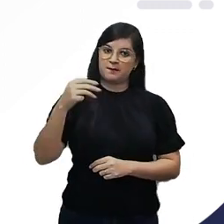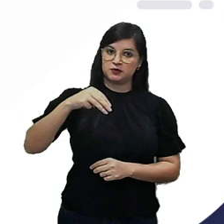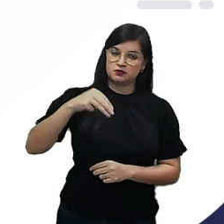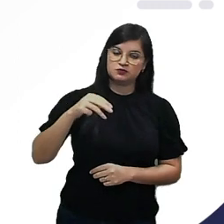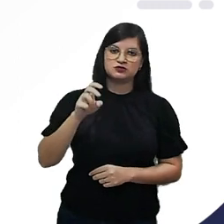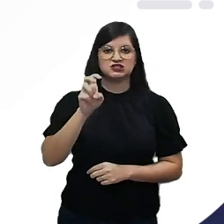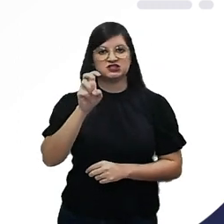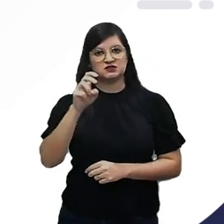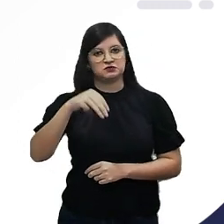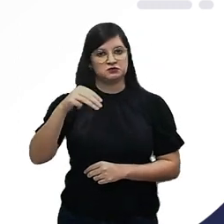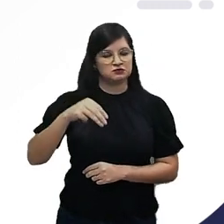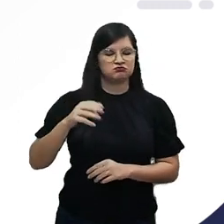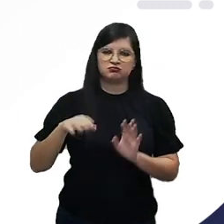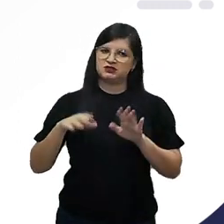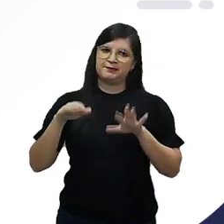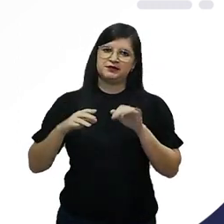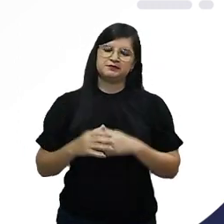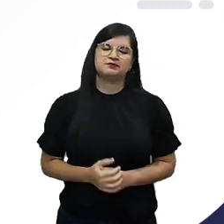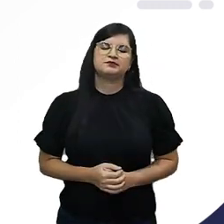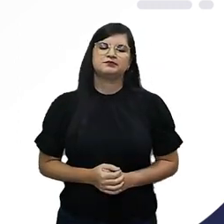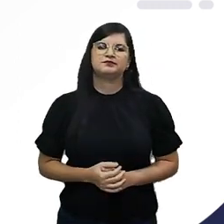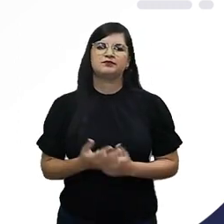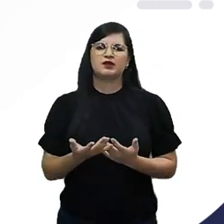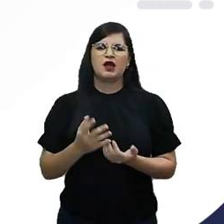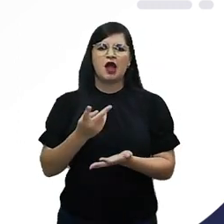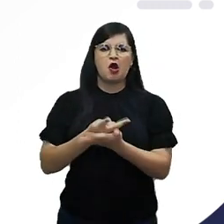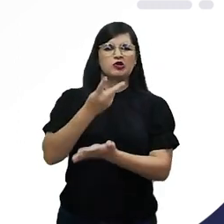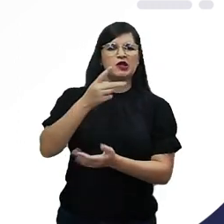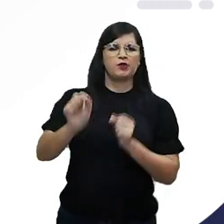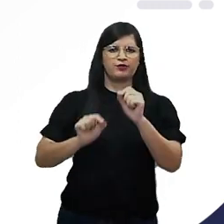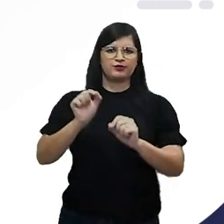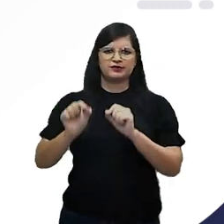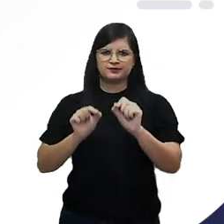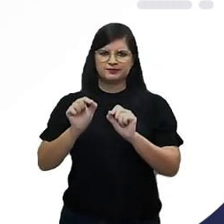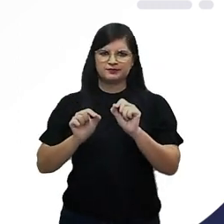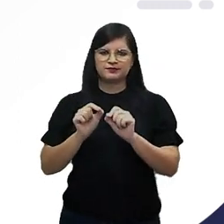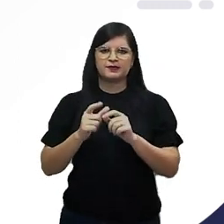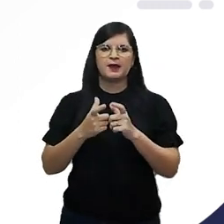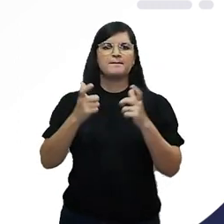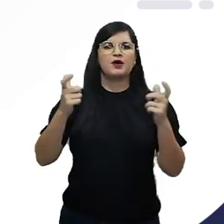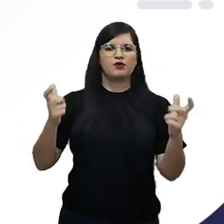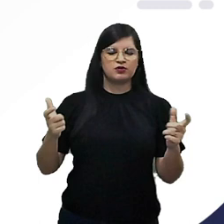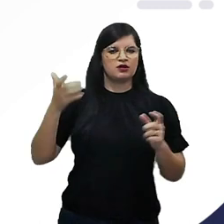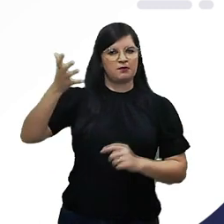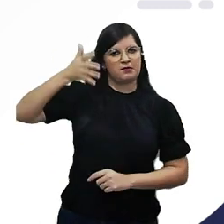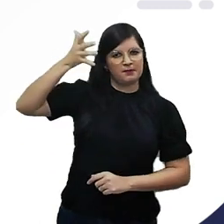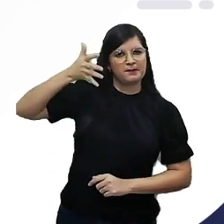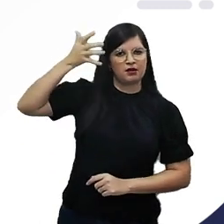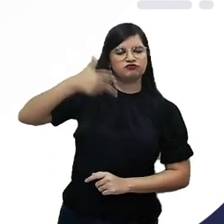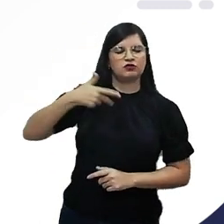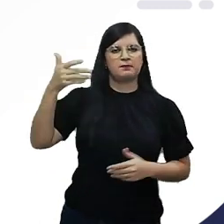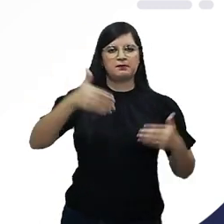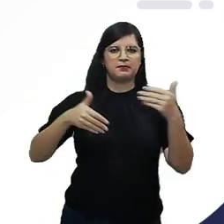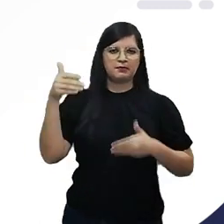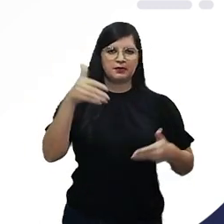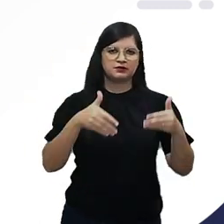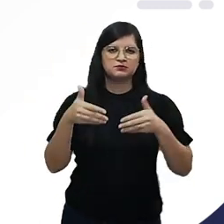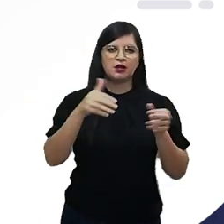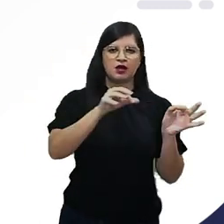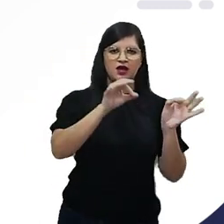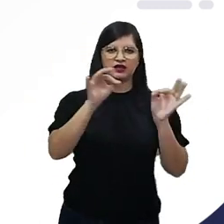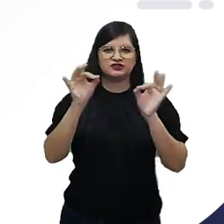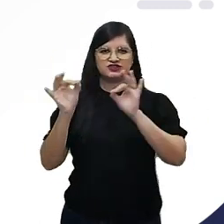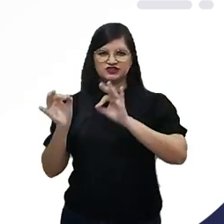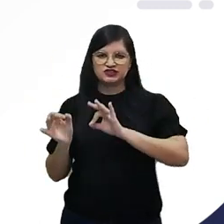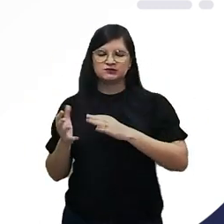de 5 e por aí vai. Sendo que o que é que acontece? Em boa parte das palestras que eu já participei, que eu já